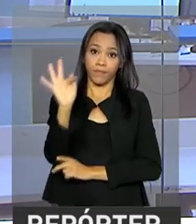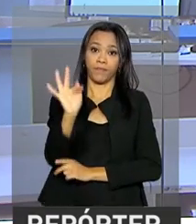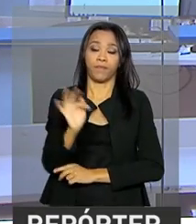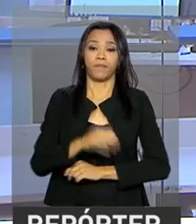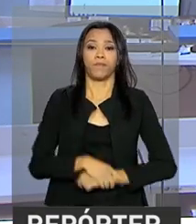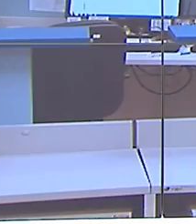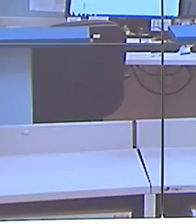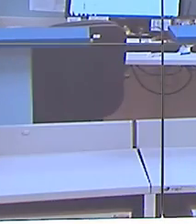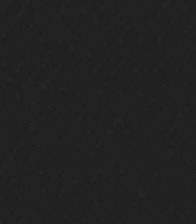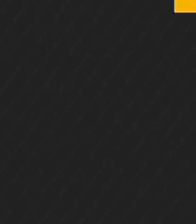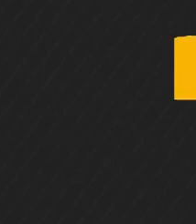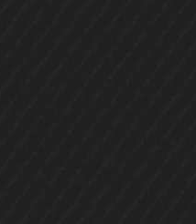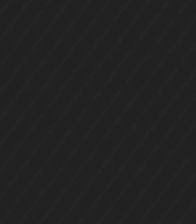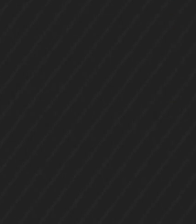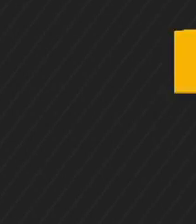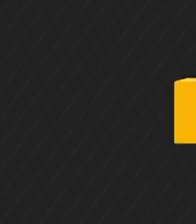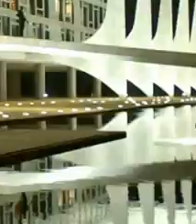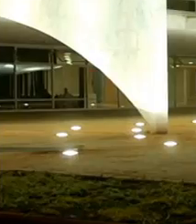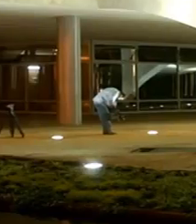Federal